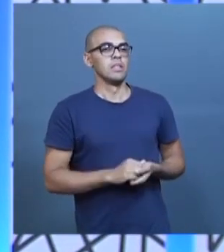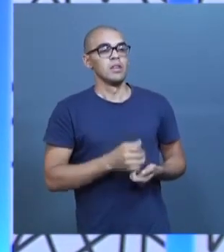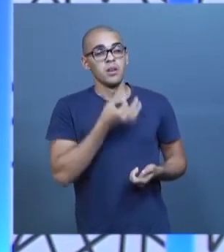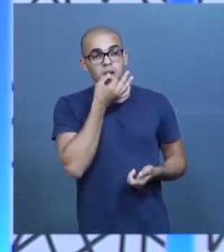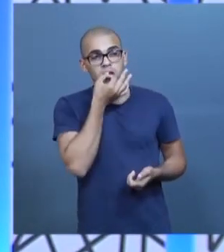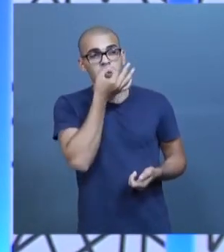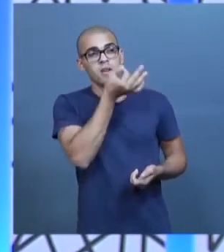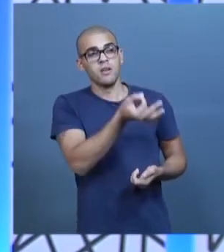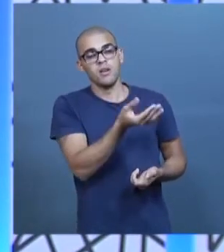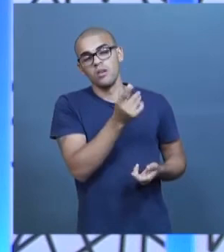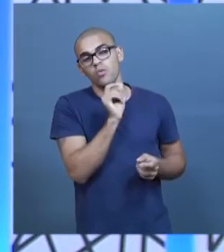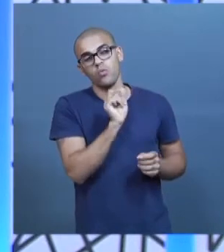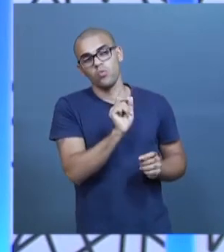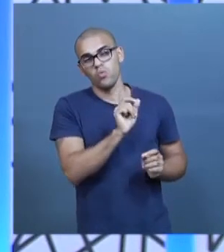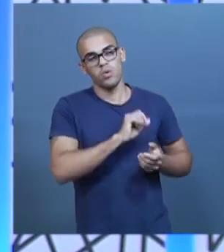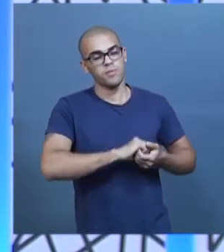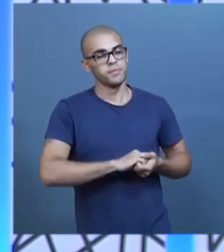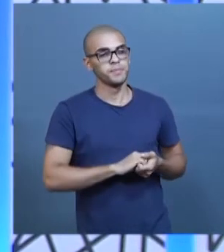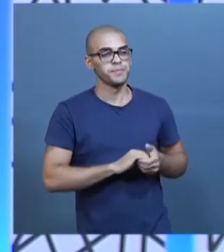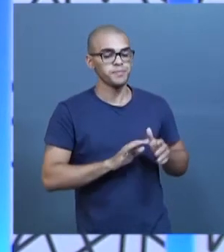dizer, né, é que